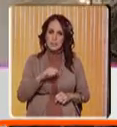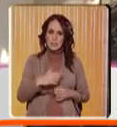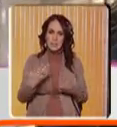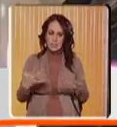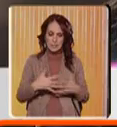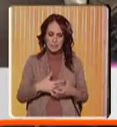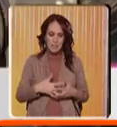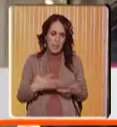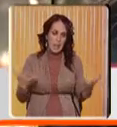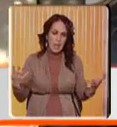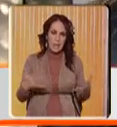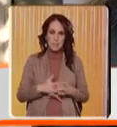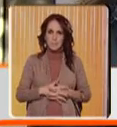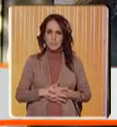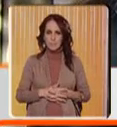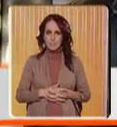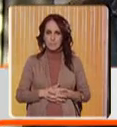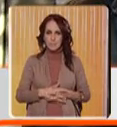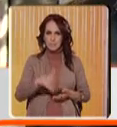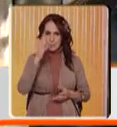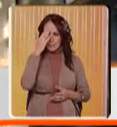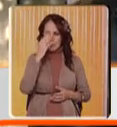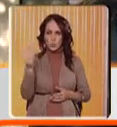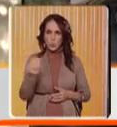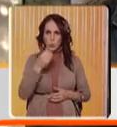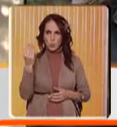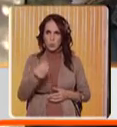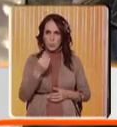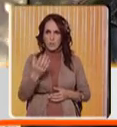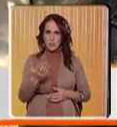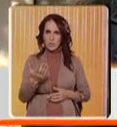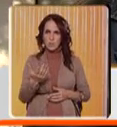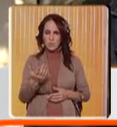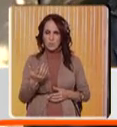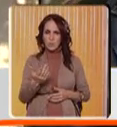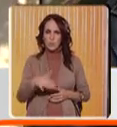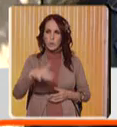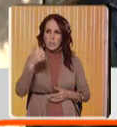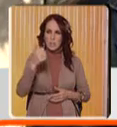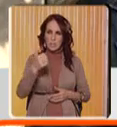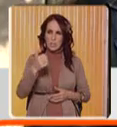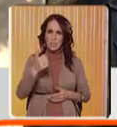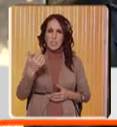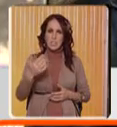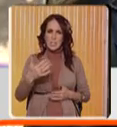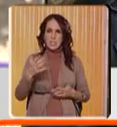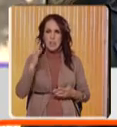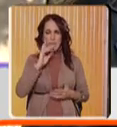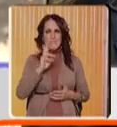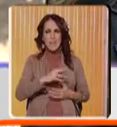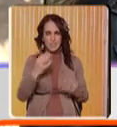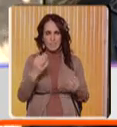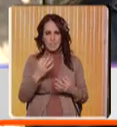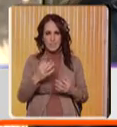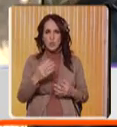isso está aí mais que evidente. E acho que cada vez a juventude, os 15 anos, a partir dos 15 anos, se nota muito